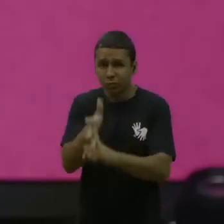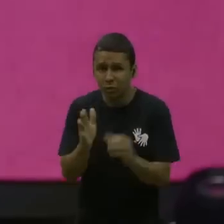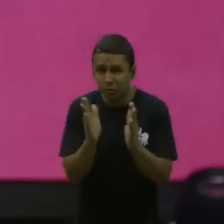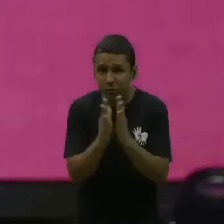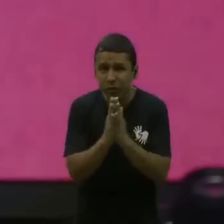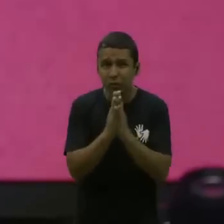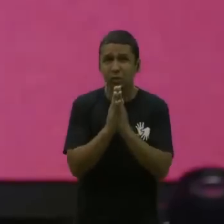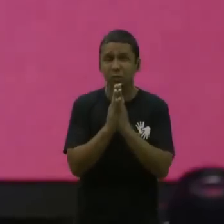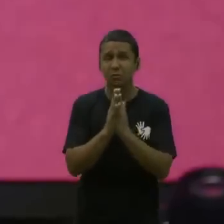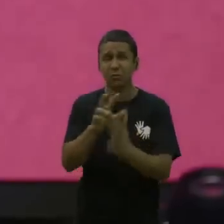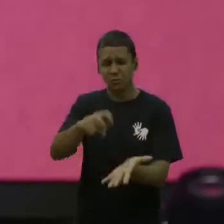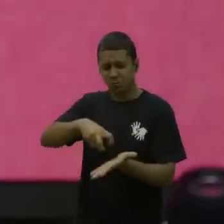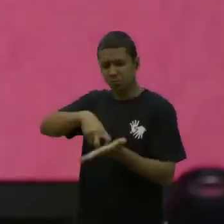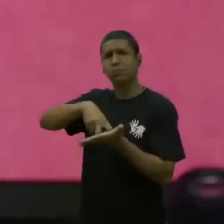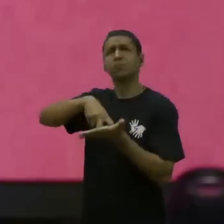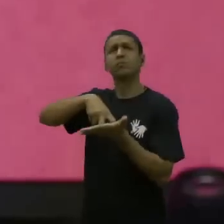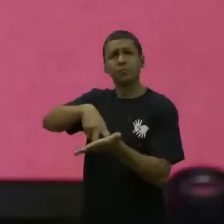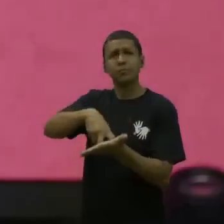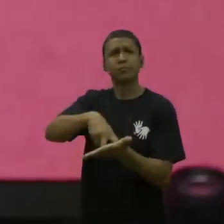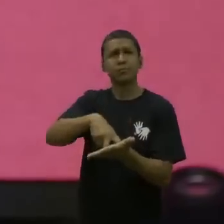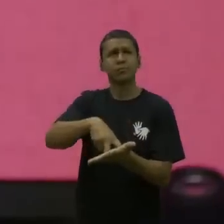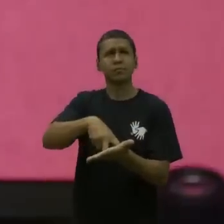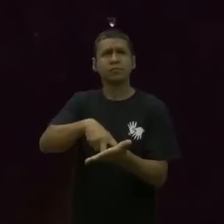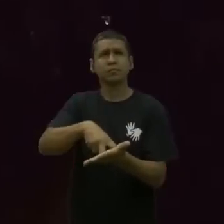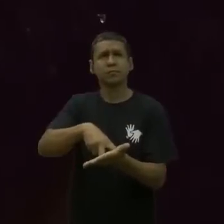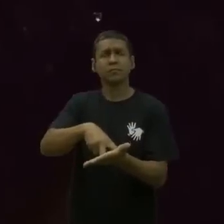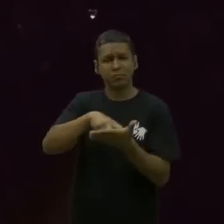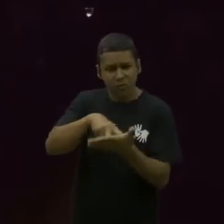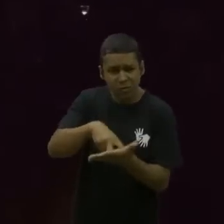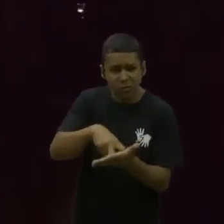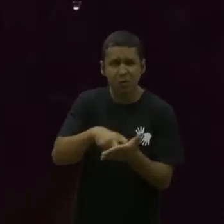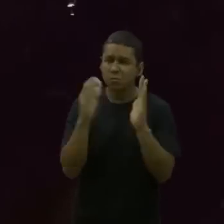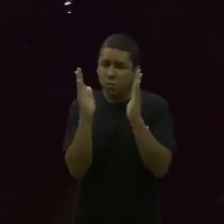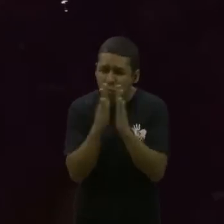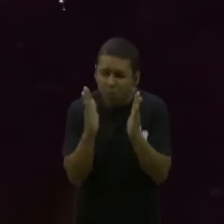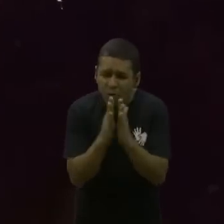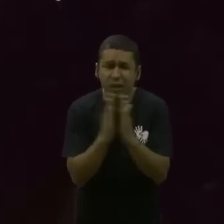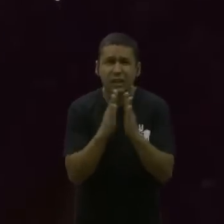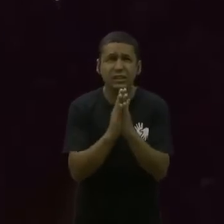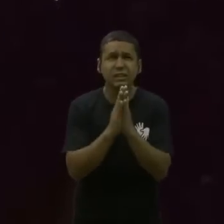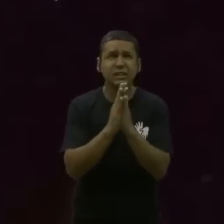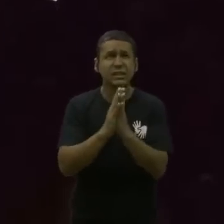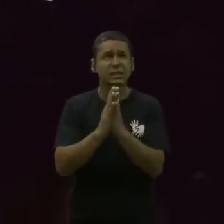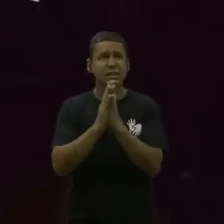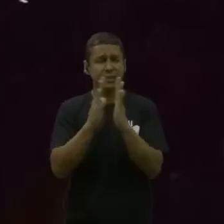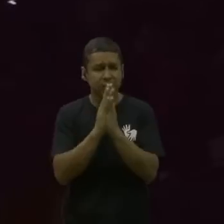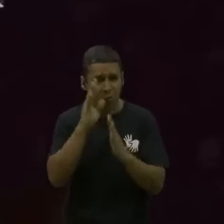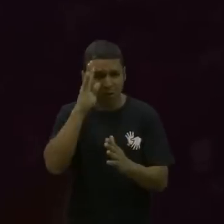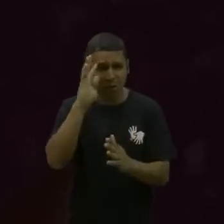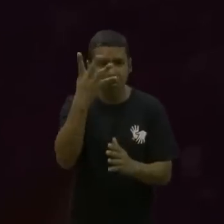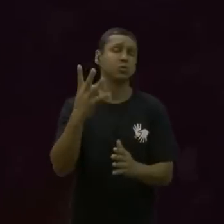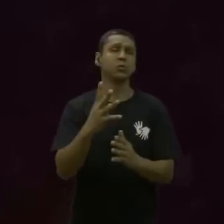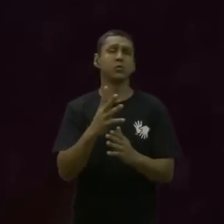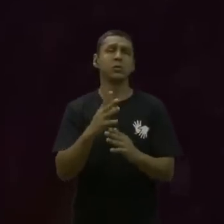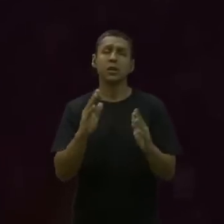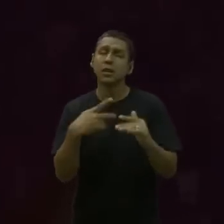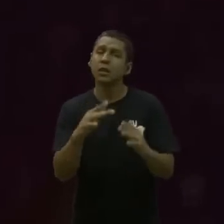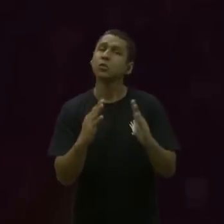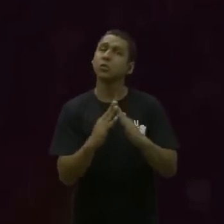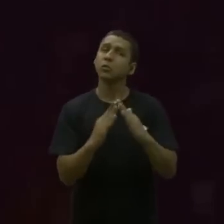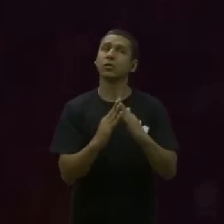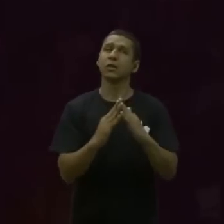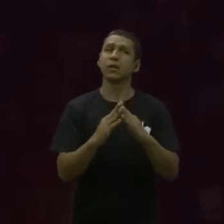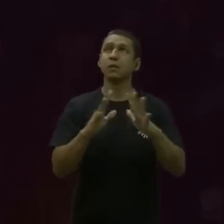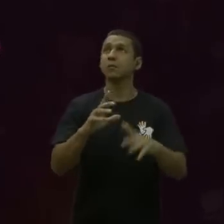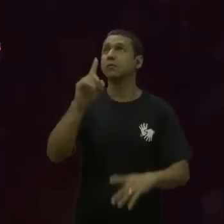Tu vai voltar a vencer no joelho. Tua boca no pó e joelho no chão vai ser o resultado da tua casa. Tu não vai entender nada, mas